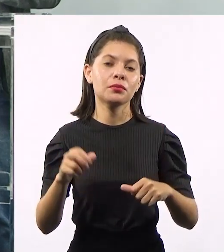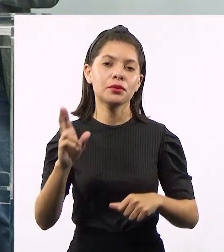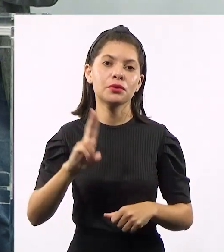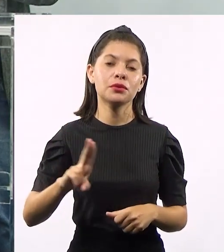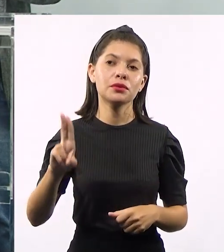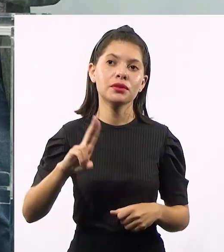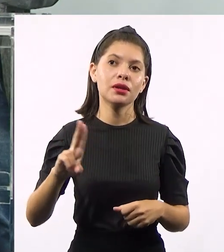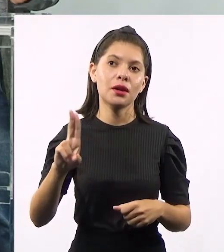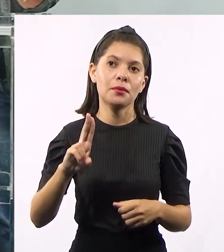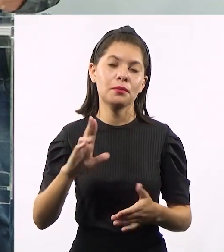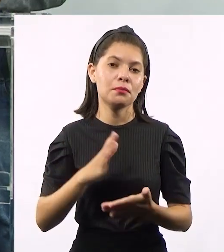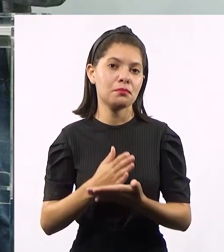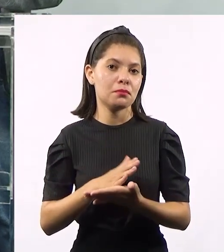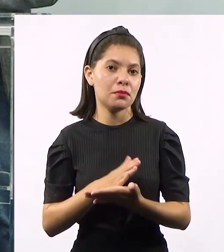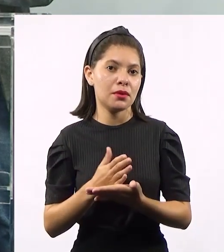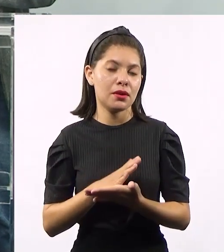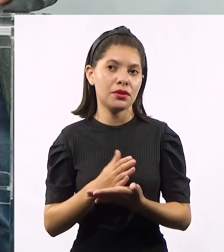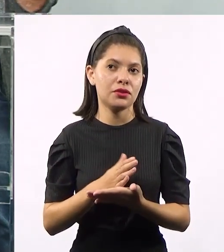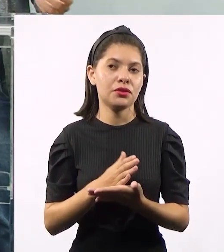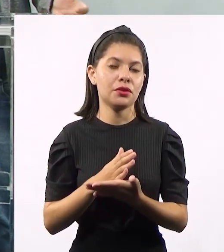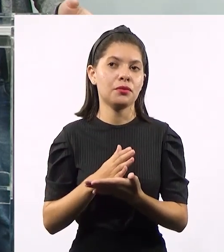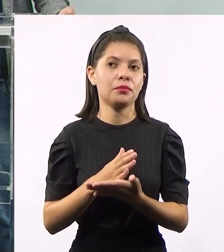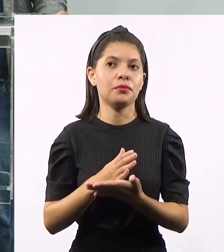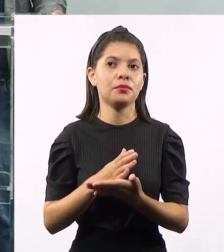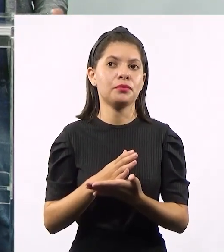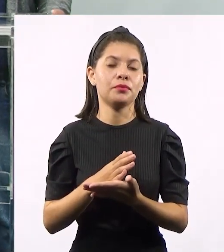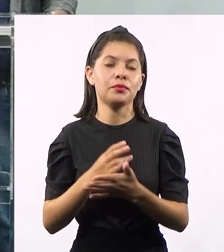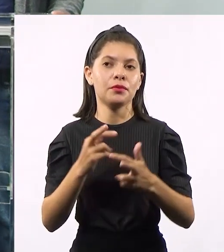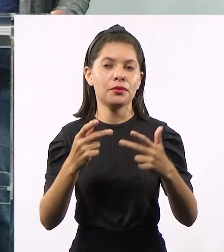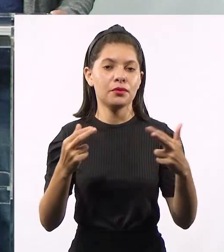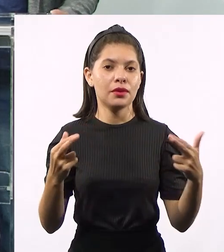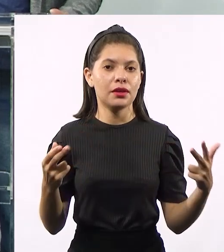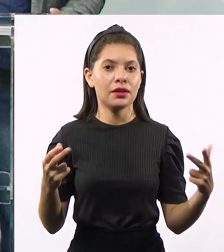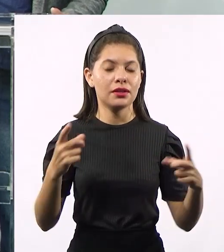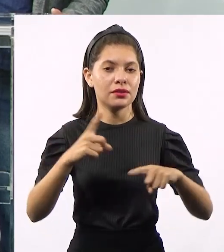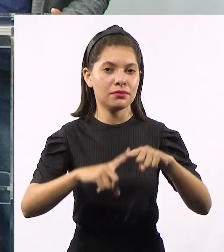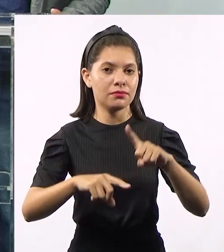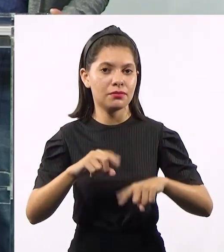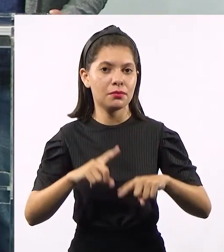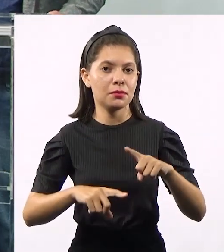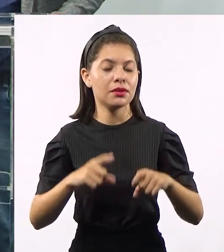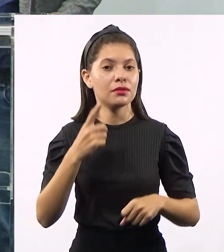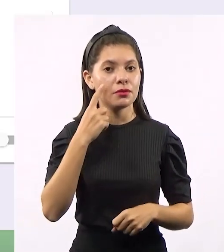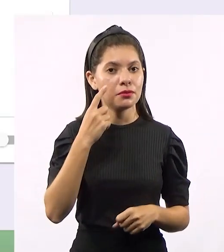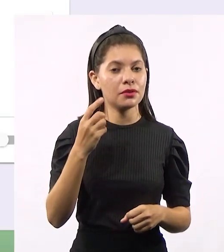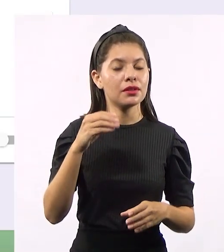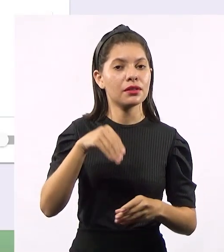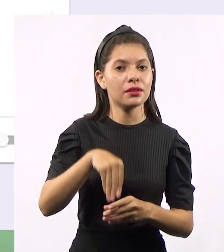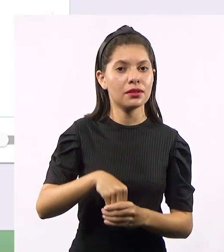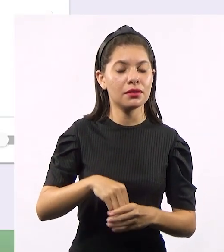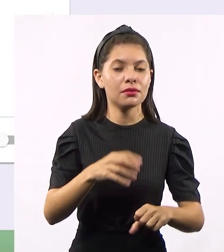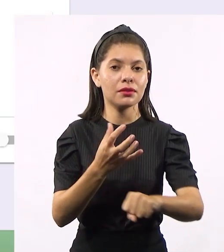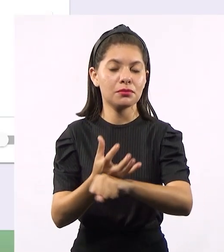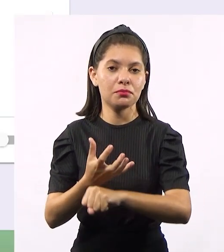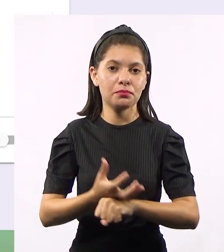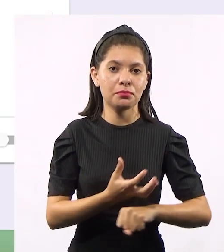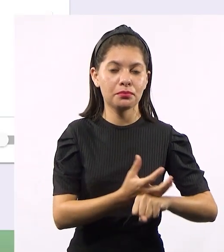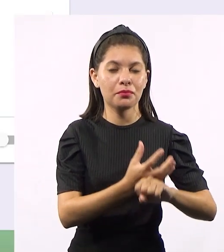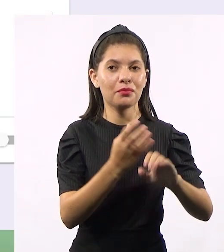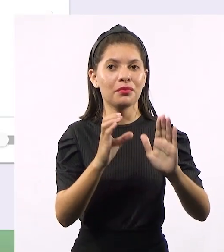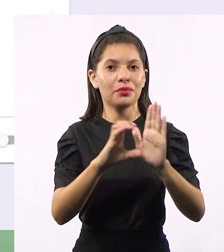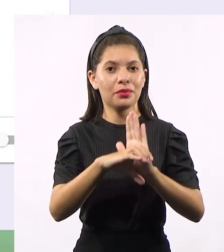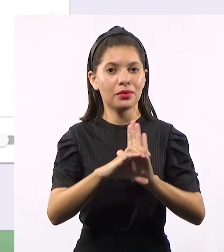mediana, moda, desvio padrão, variância e as outras ferramentas que a gente vai ver dentro da disciplina de conceitos básicos de matemática e